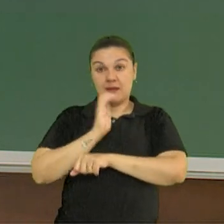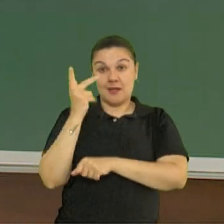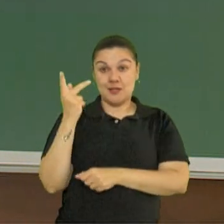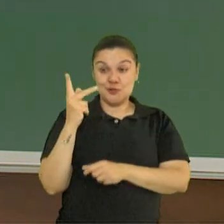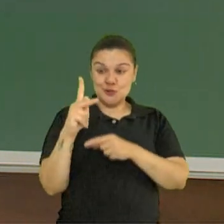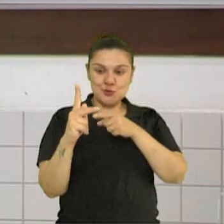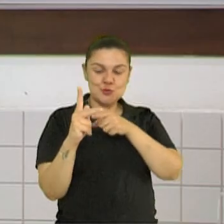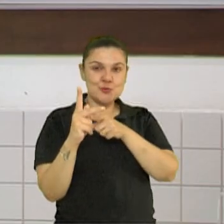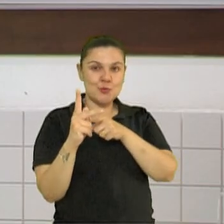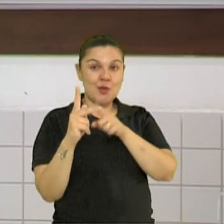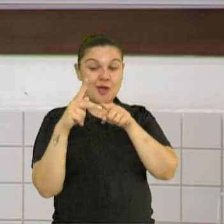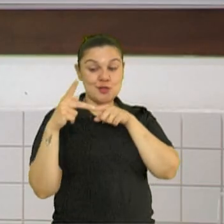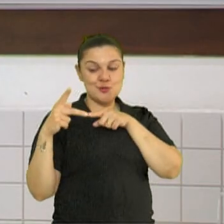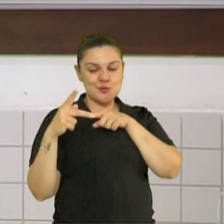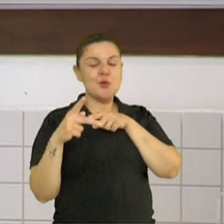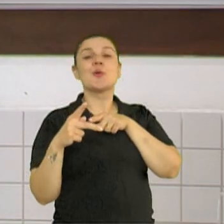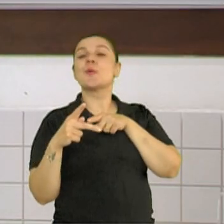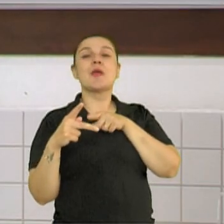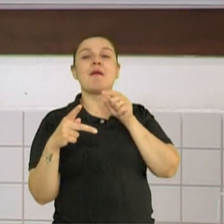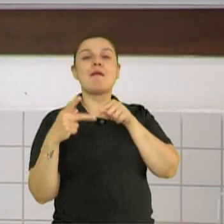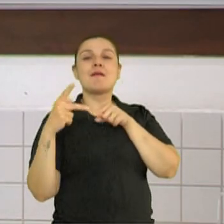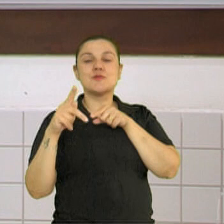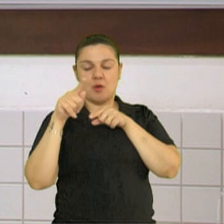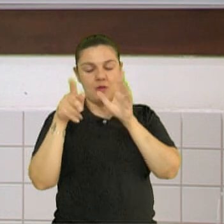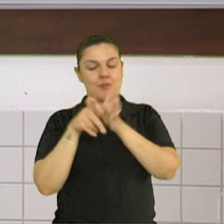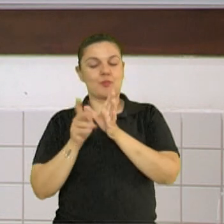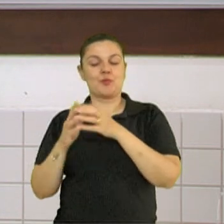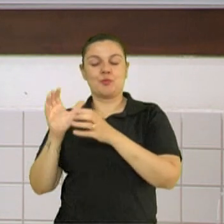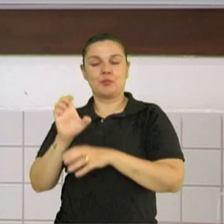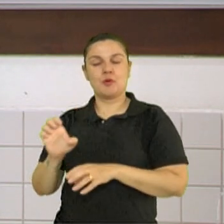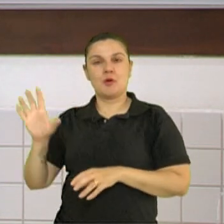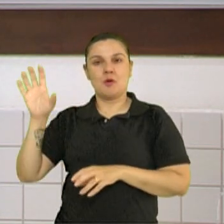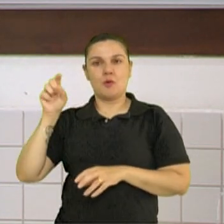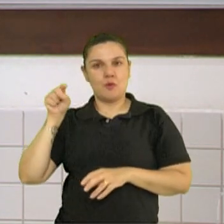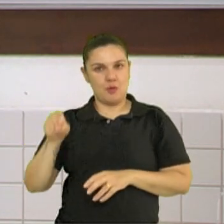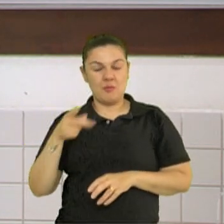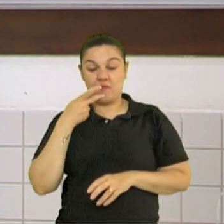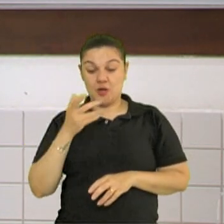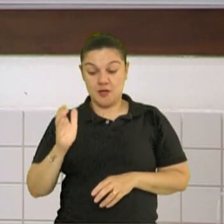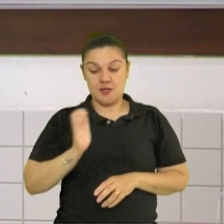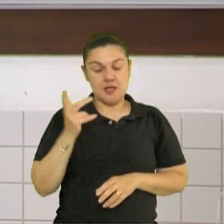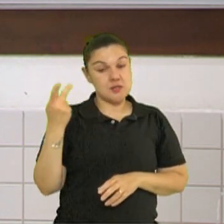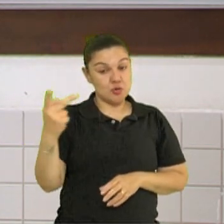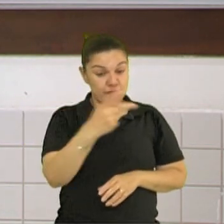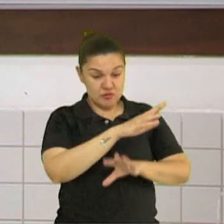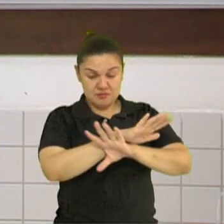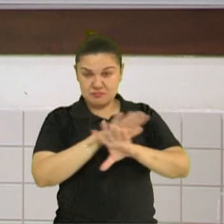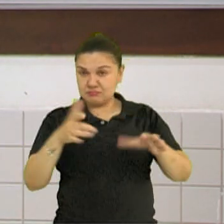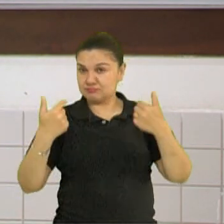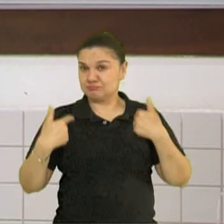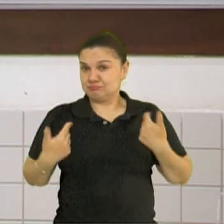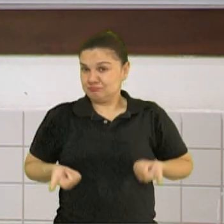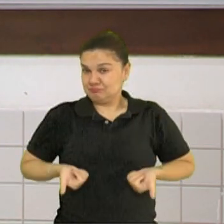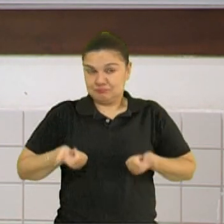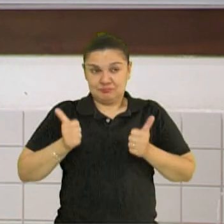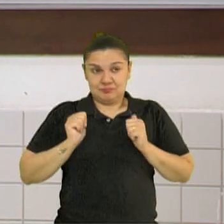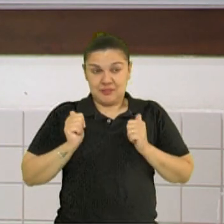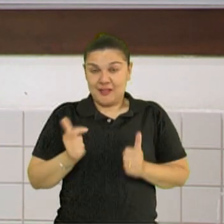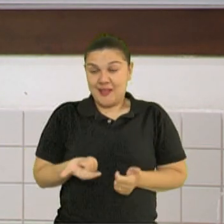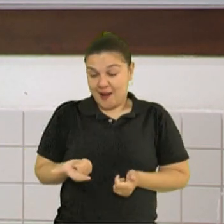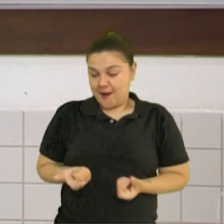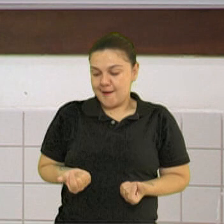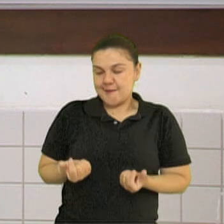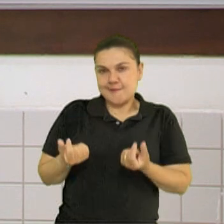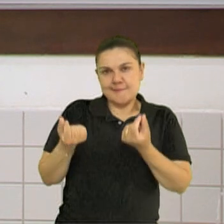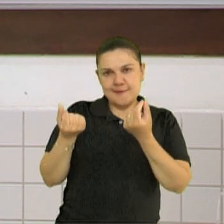Esse sua, quem é esse sua? Sua lá nos europeus. Então ele já está fazendo ali uma crítica, dizendo que a riqueza